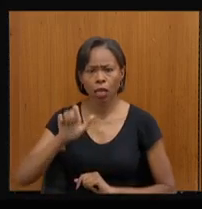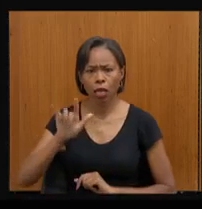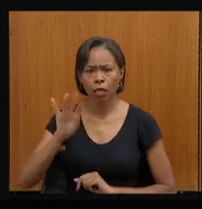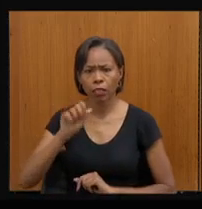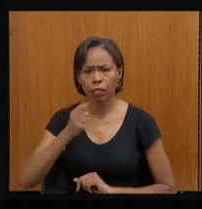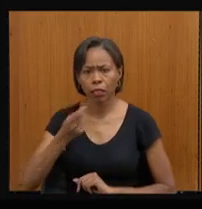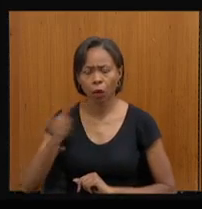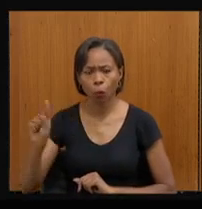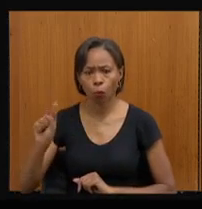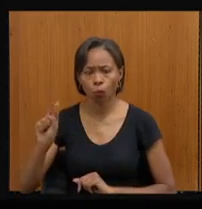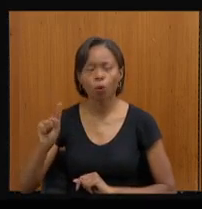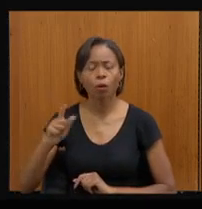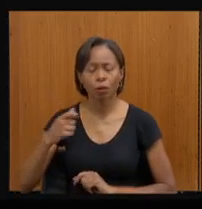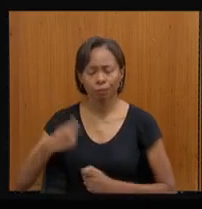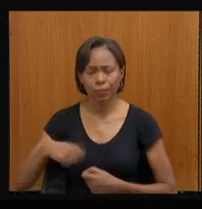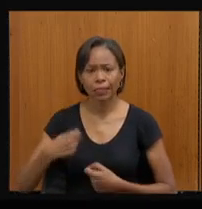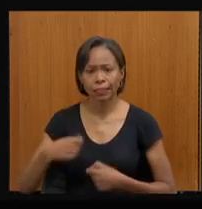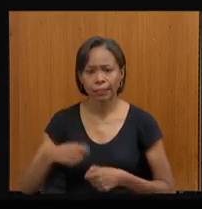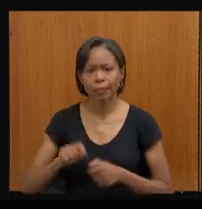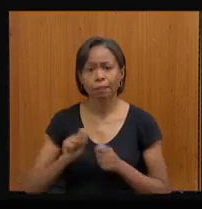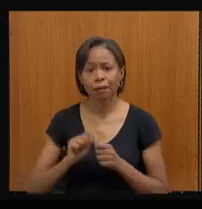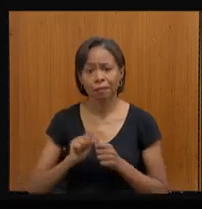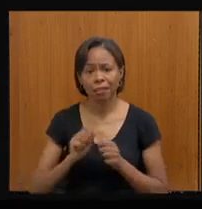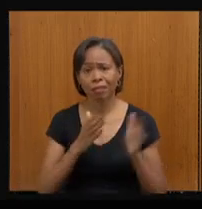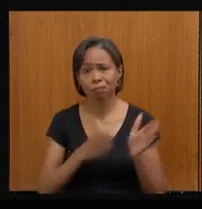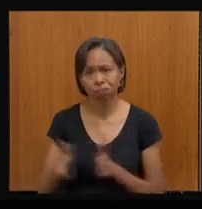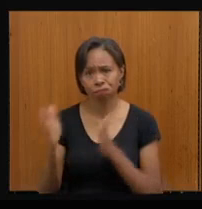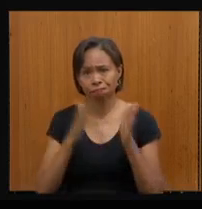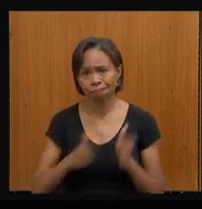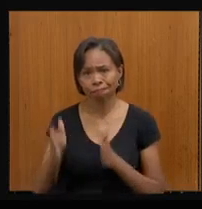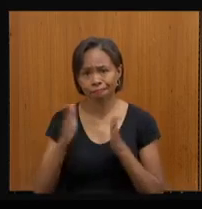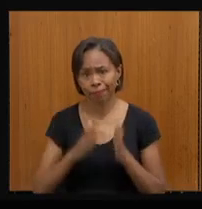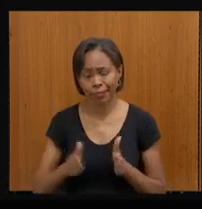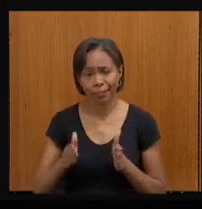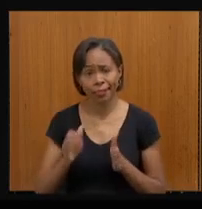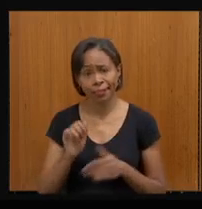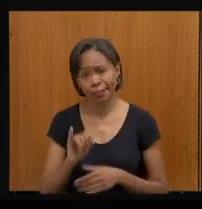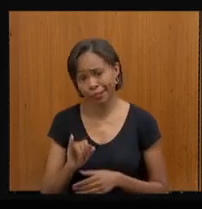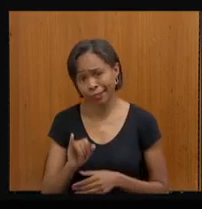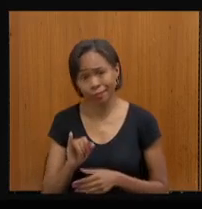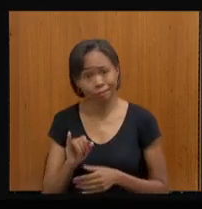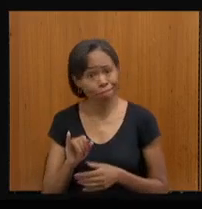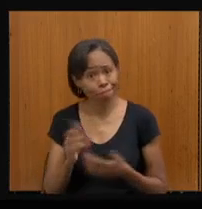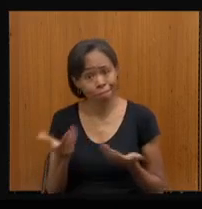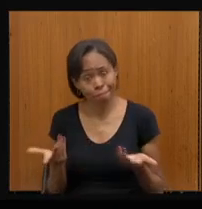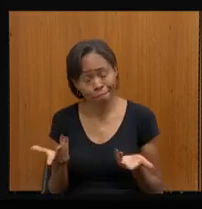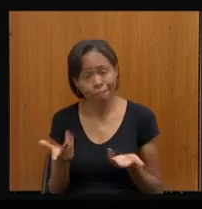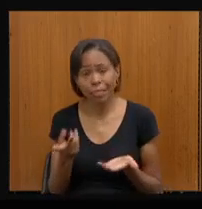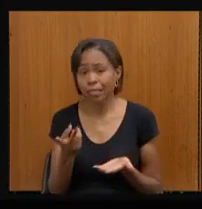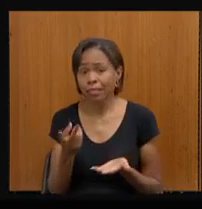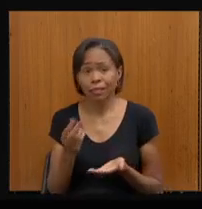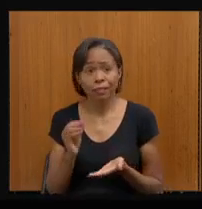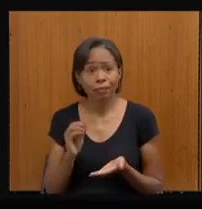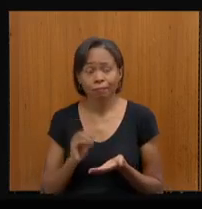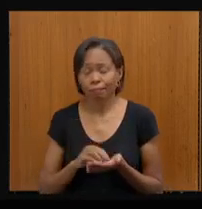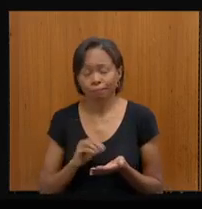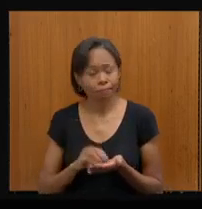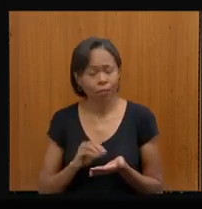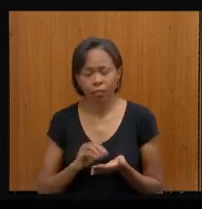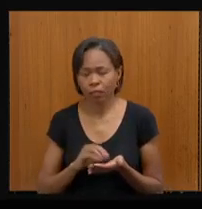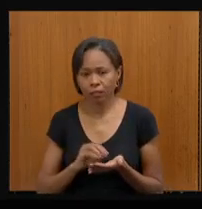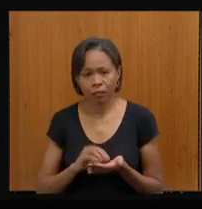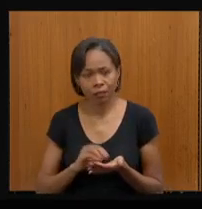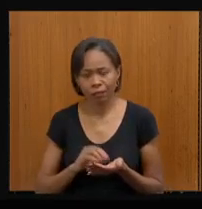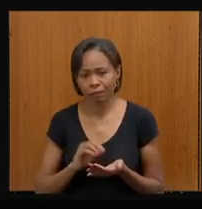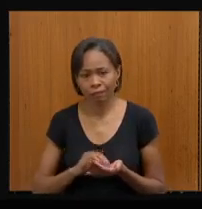para poder criar a cadeia produtiva e não nunca teremos o energia óleo console com quem a Copa o